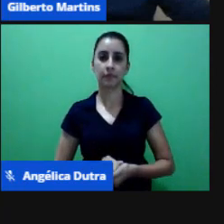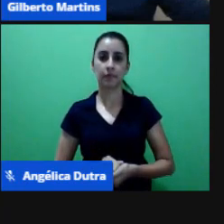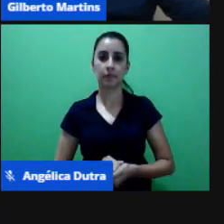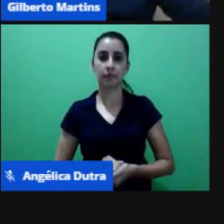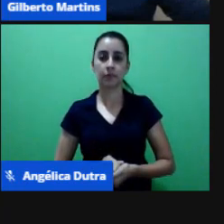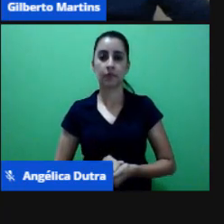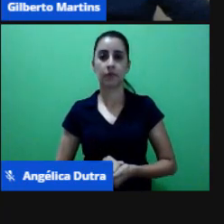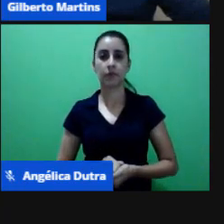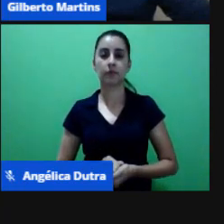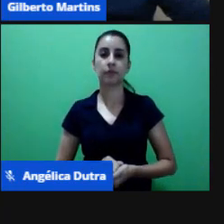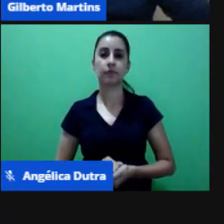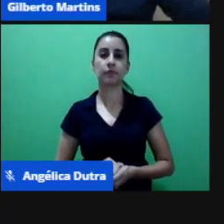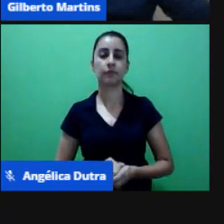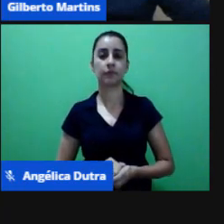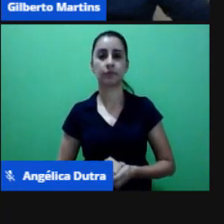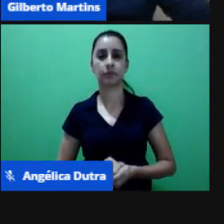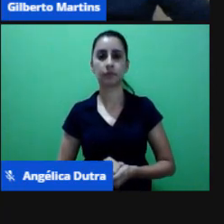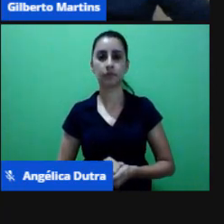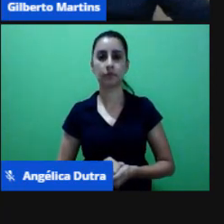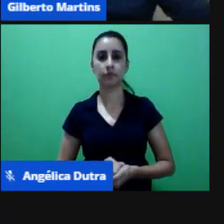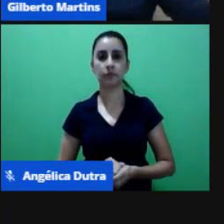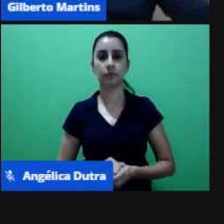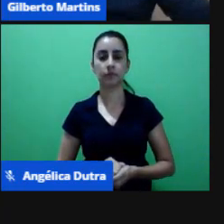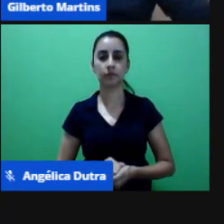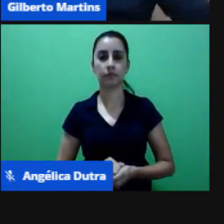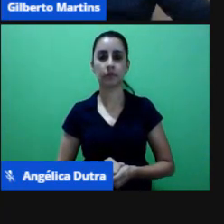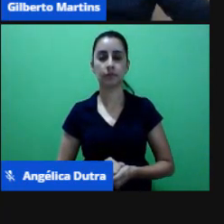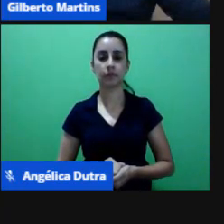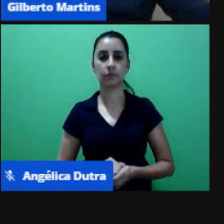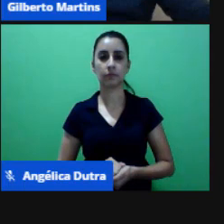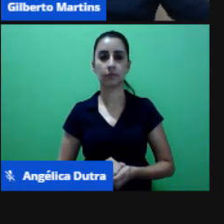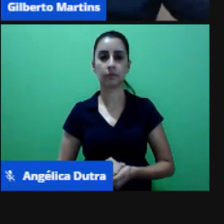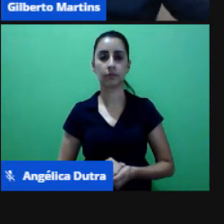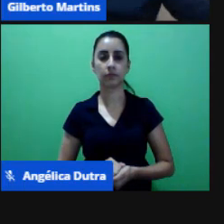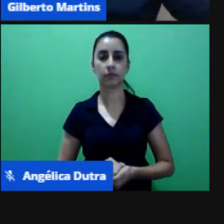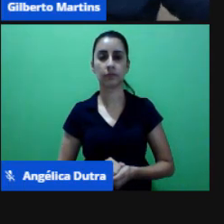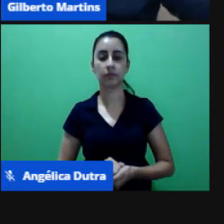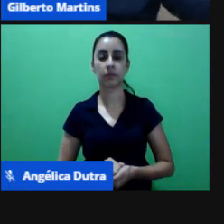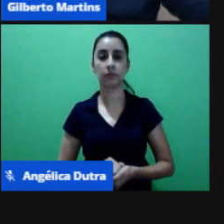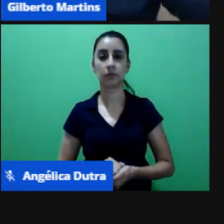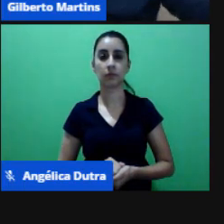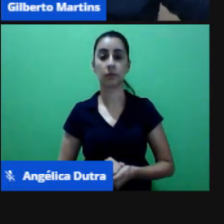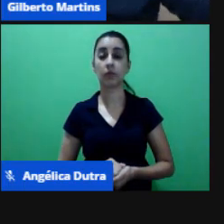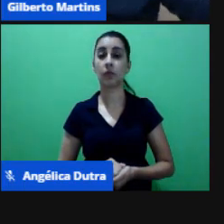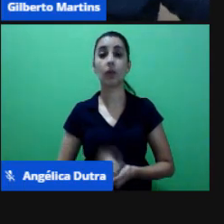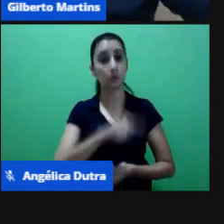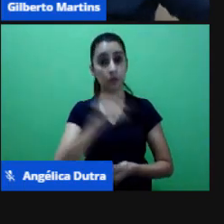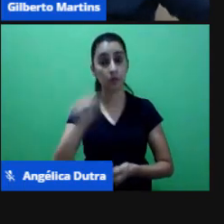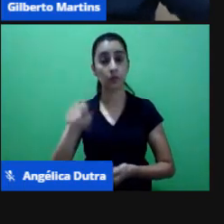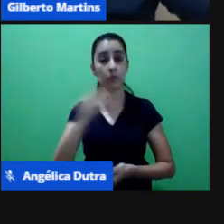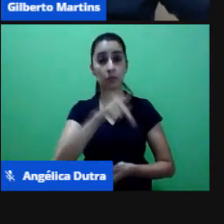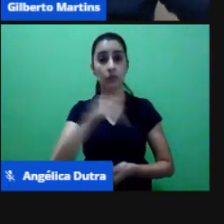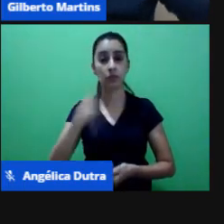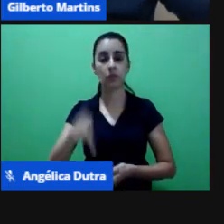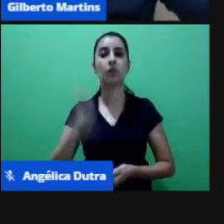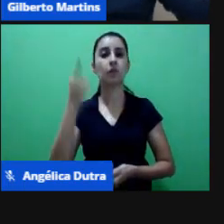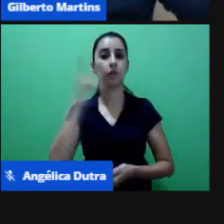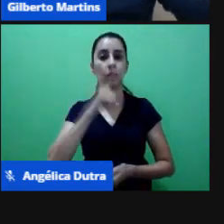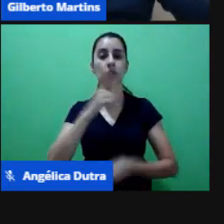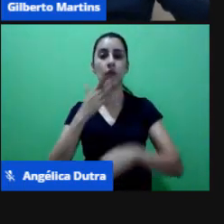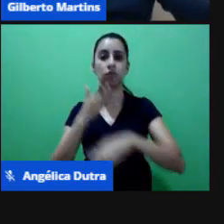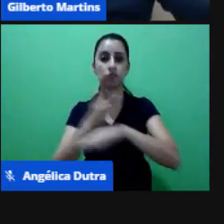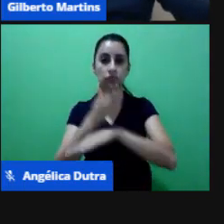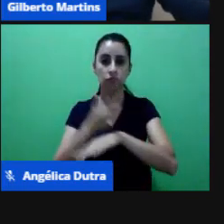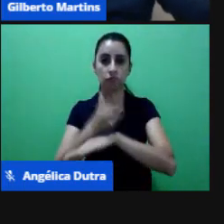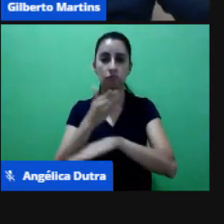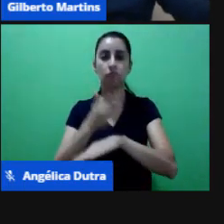Pode continuar, Gil. Ok. Então, vocês terão esse acesso, né, ofertado